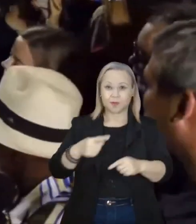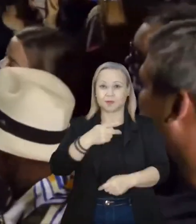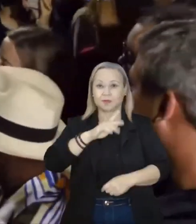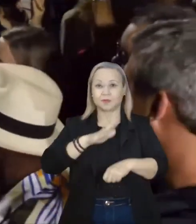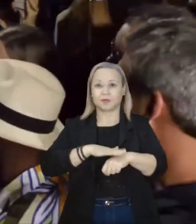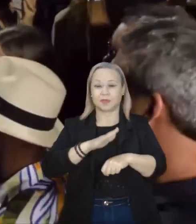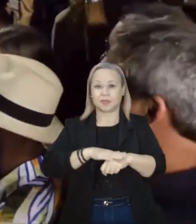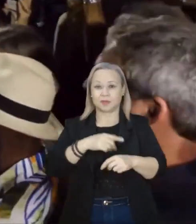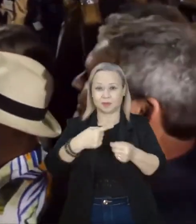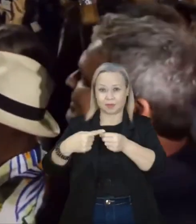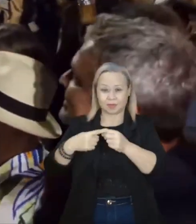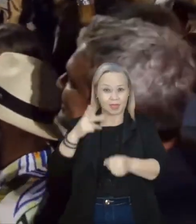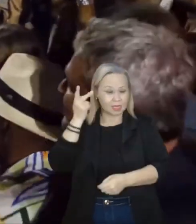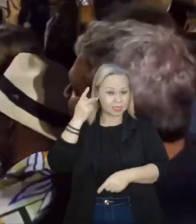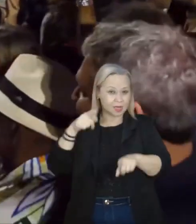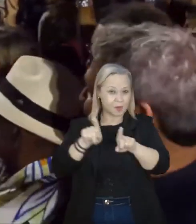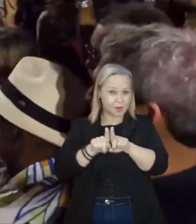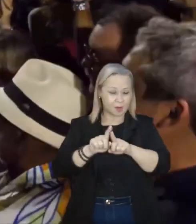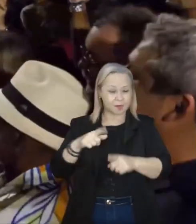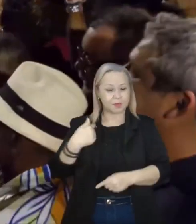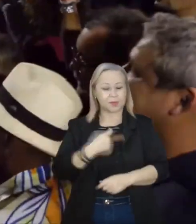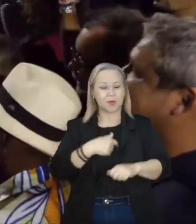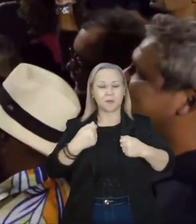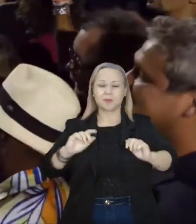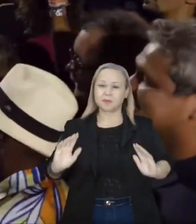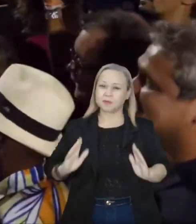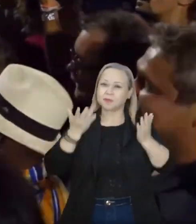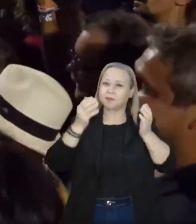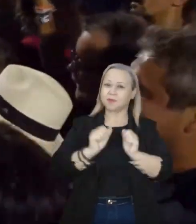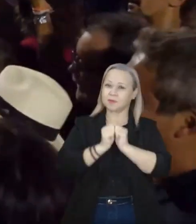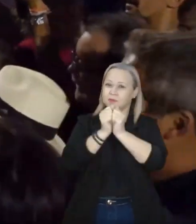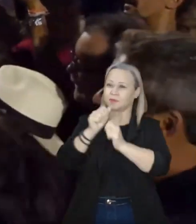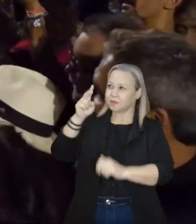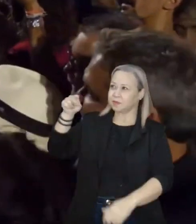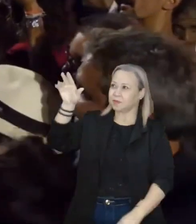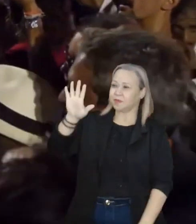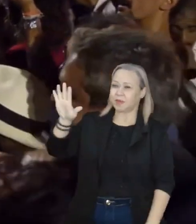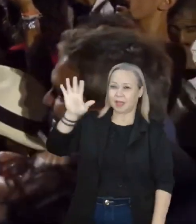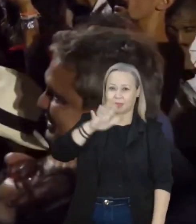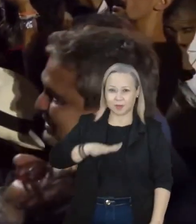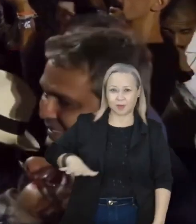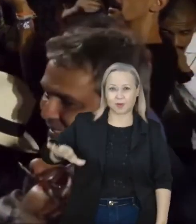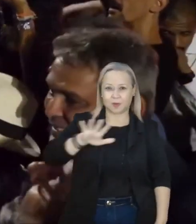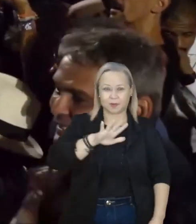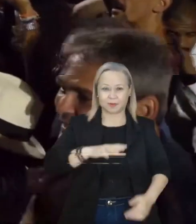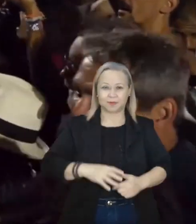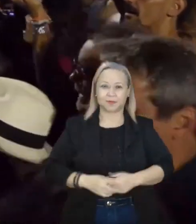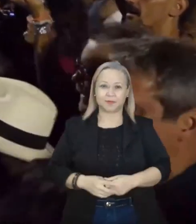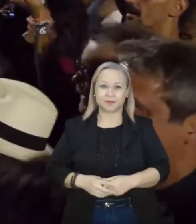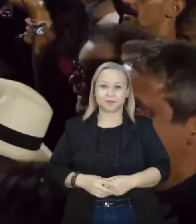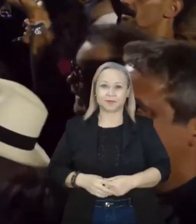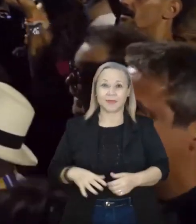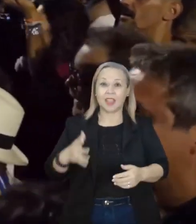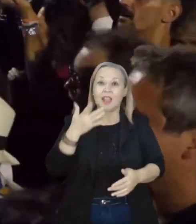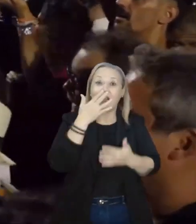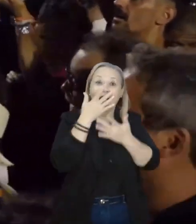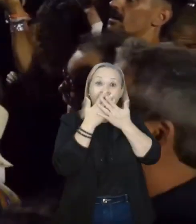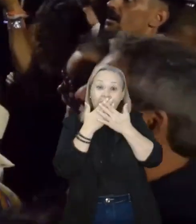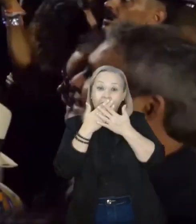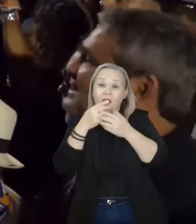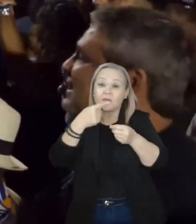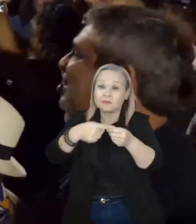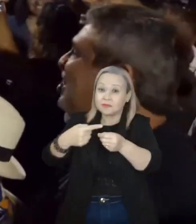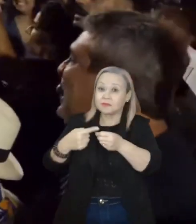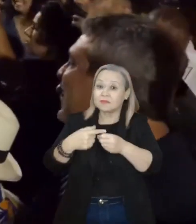São Paulo também. E a gente tem que celebrar junto com o Nordeste, não importa. A cor dessa